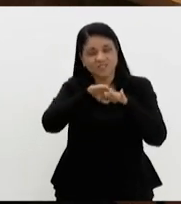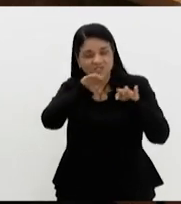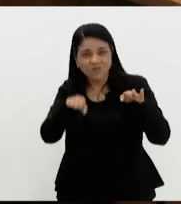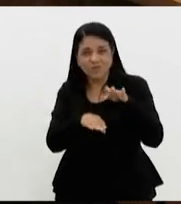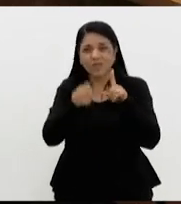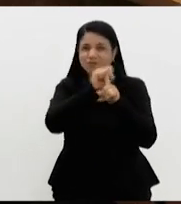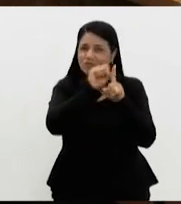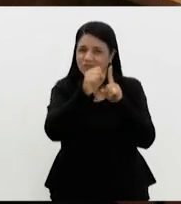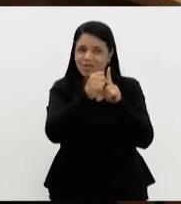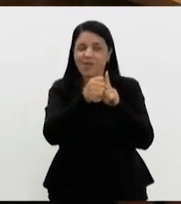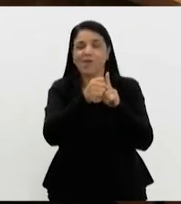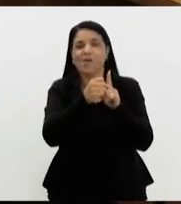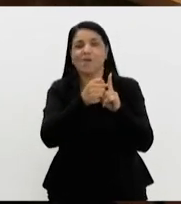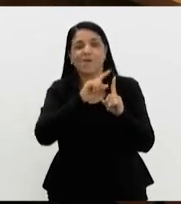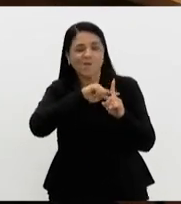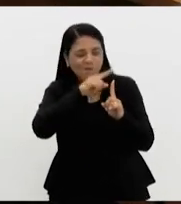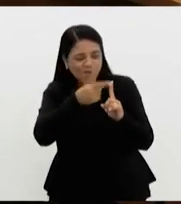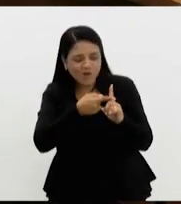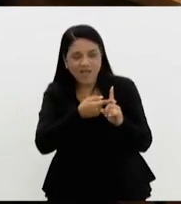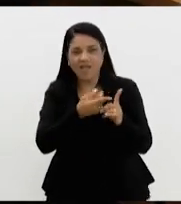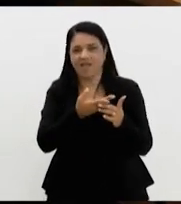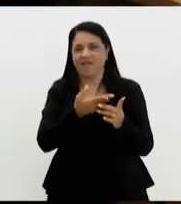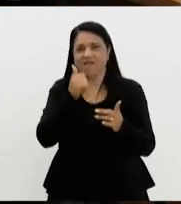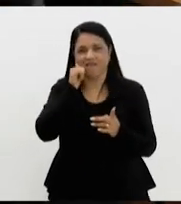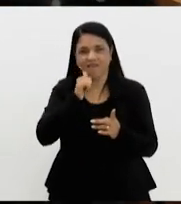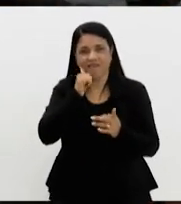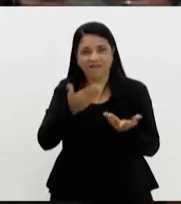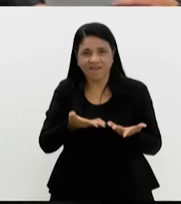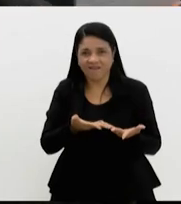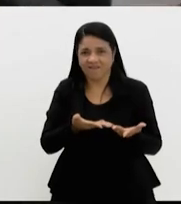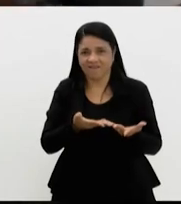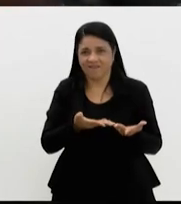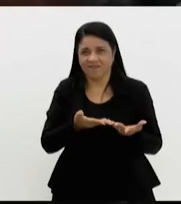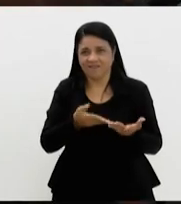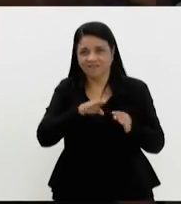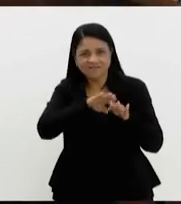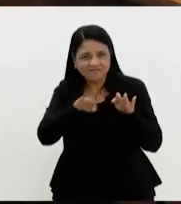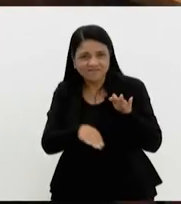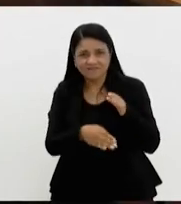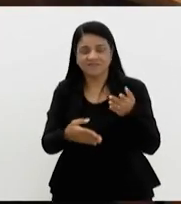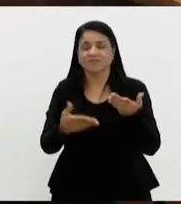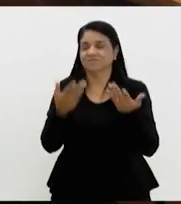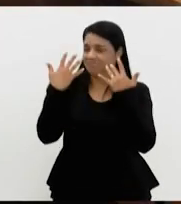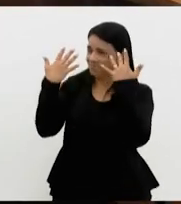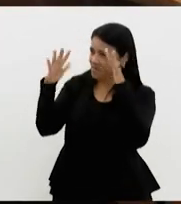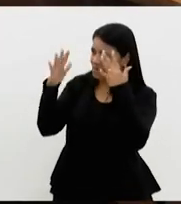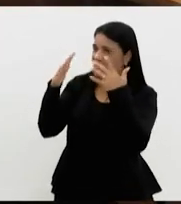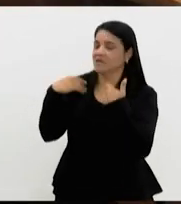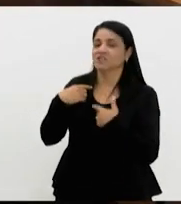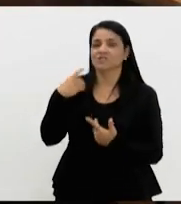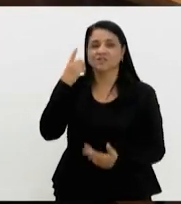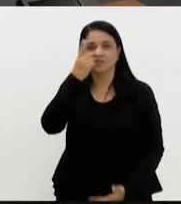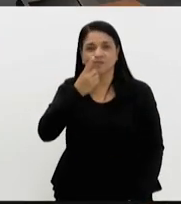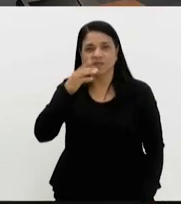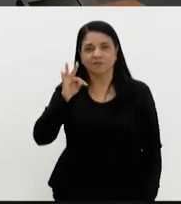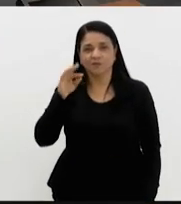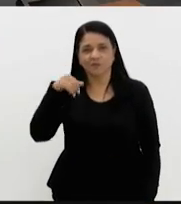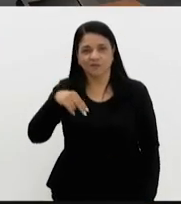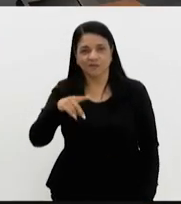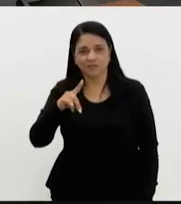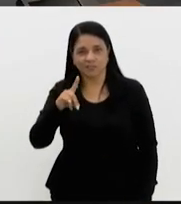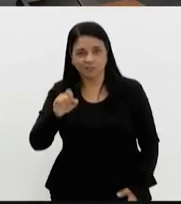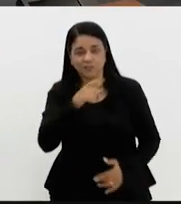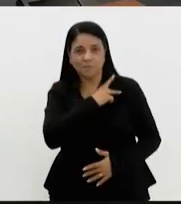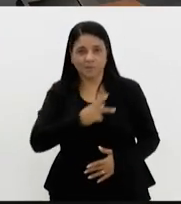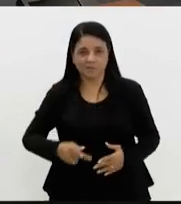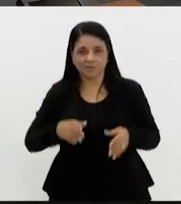tem dessas mulheres gestantes. Então, parabéns, deputado Tandy, que hoje preside a Comissão de